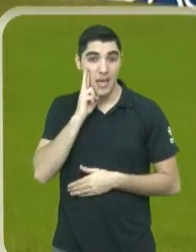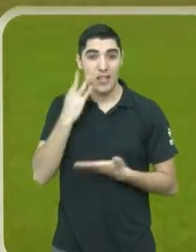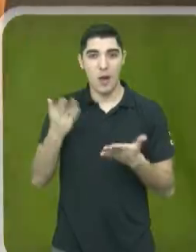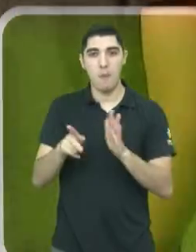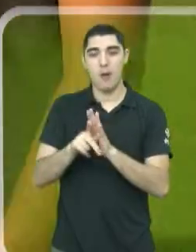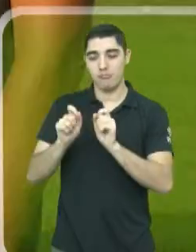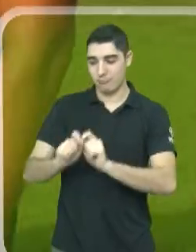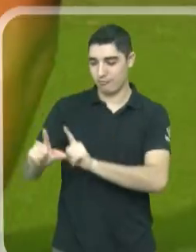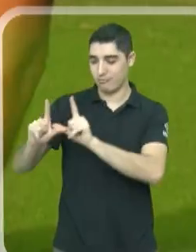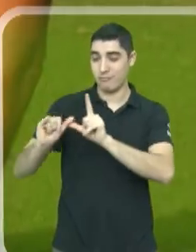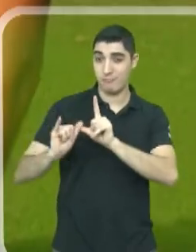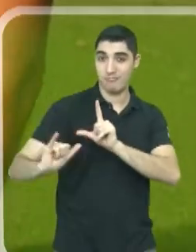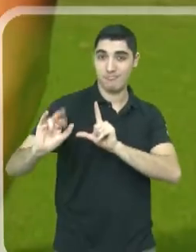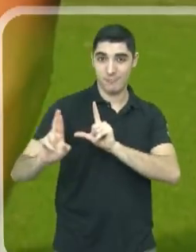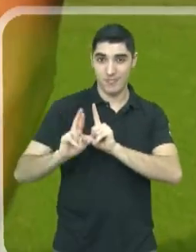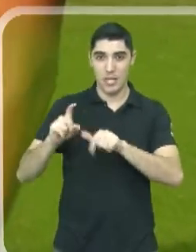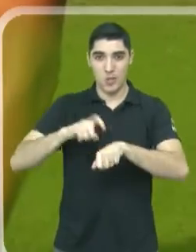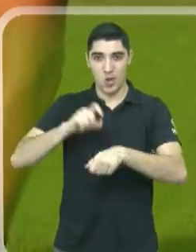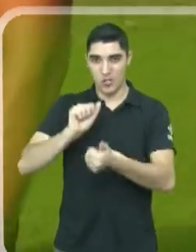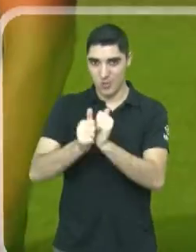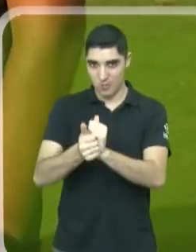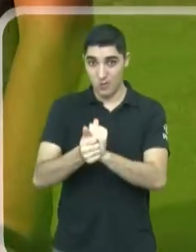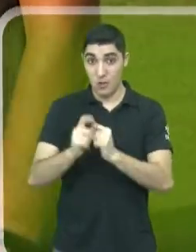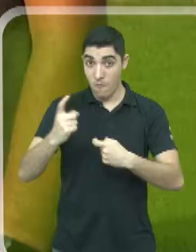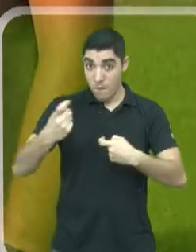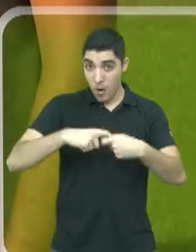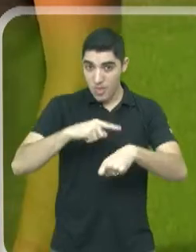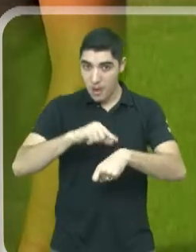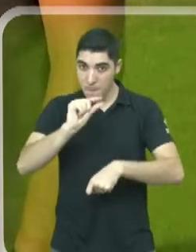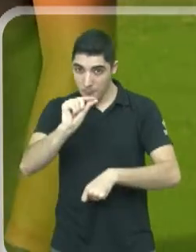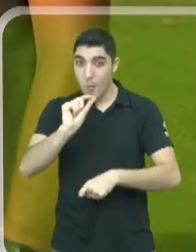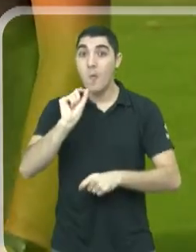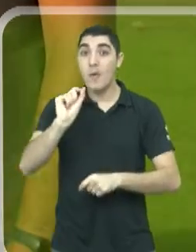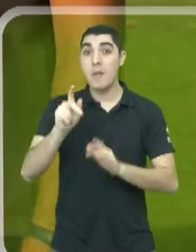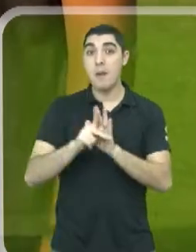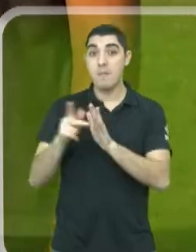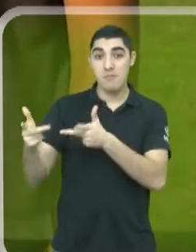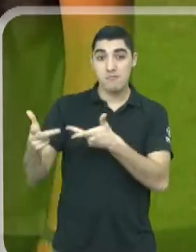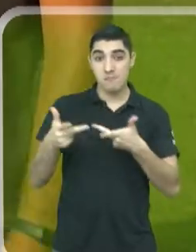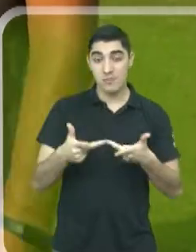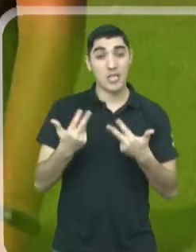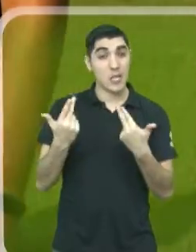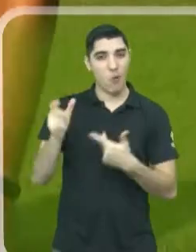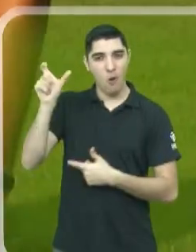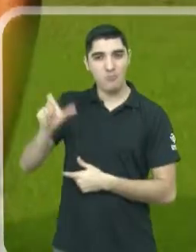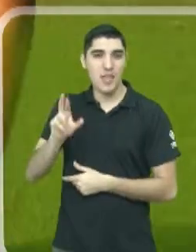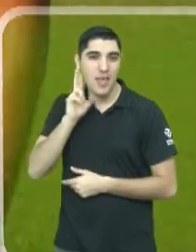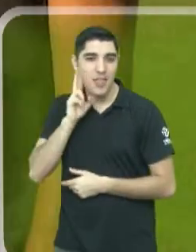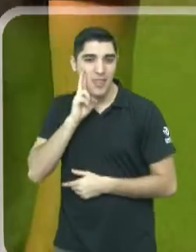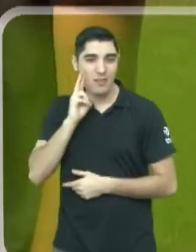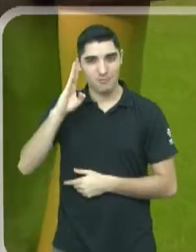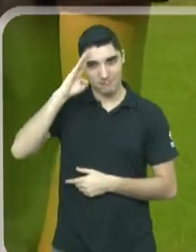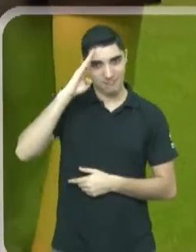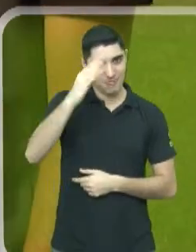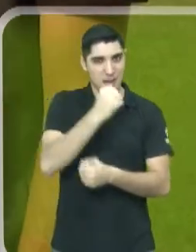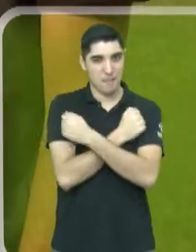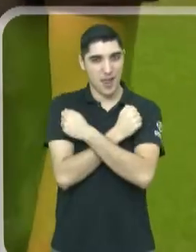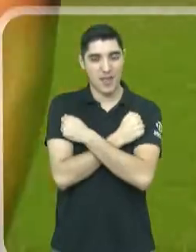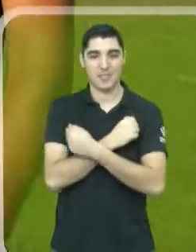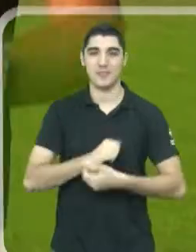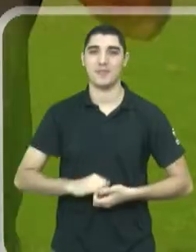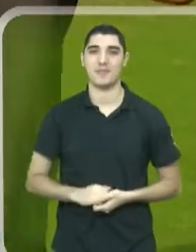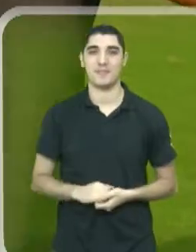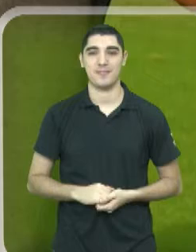Tabela, dentro do A Hora do Esporte. Eu volto a qualquer momento com um grande convidado, assim como Renato Santiago. Grande abraço, até a próxima. Tchau,